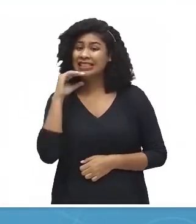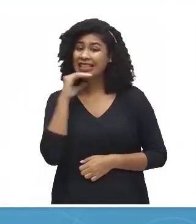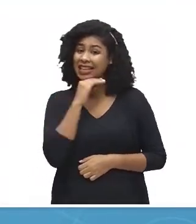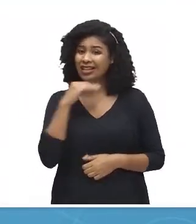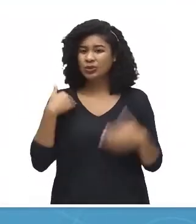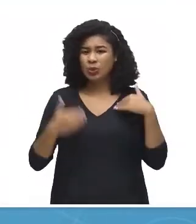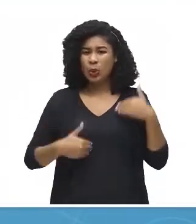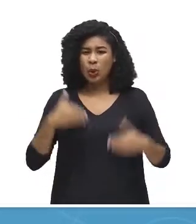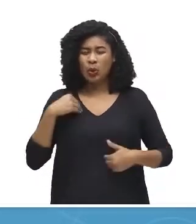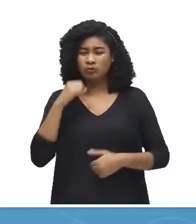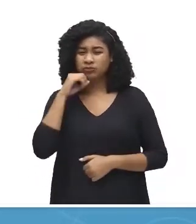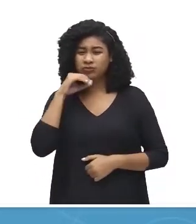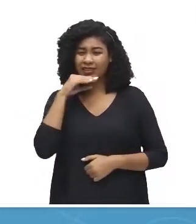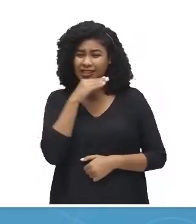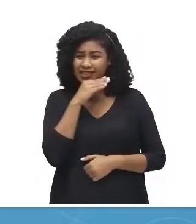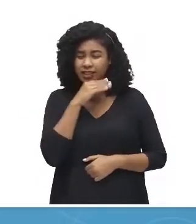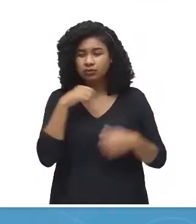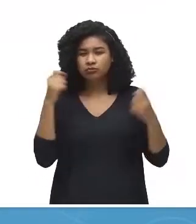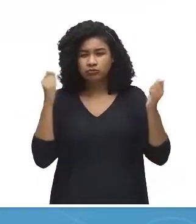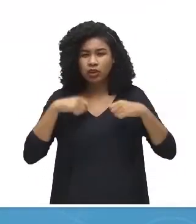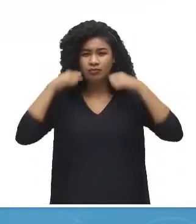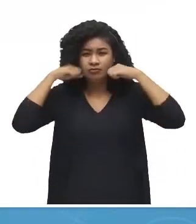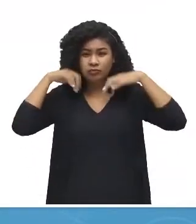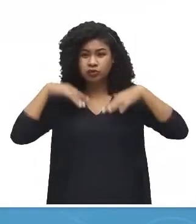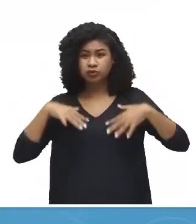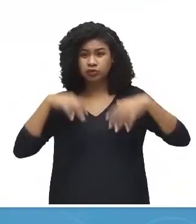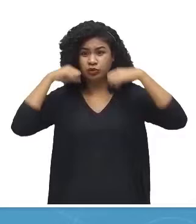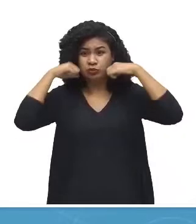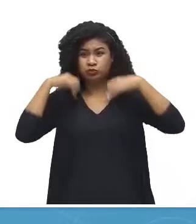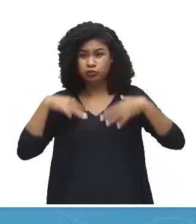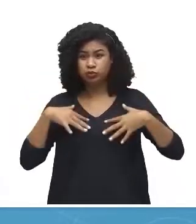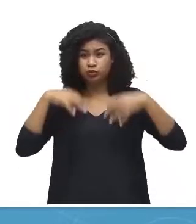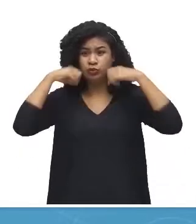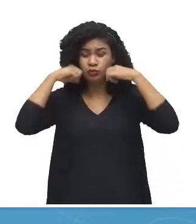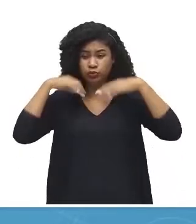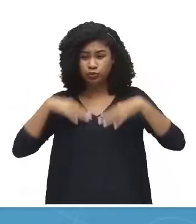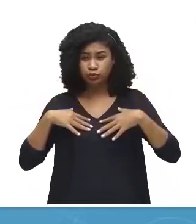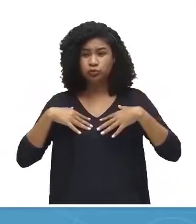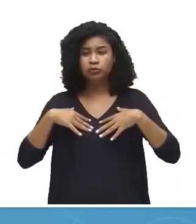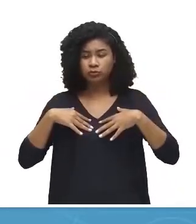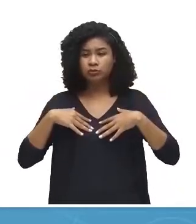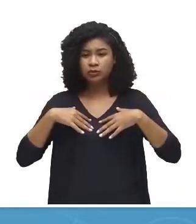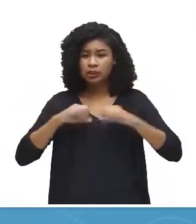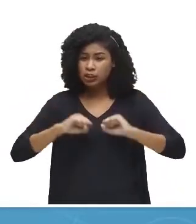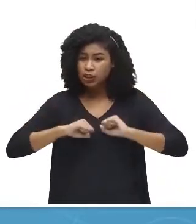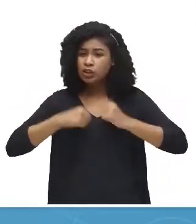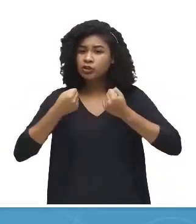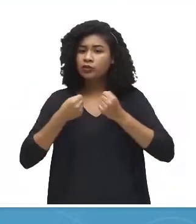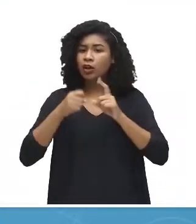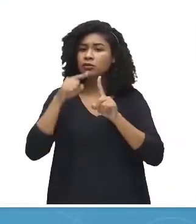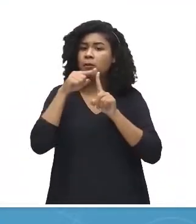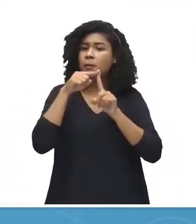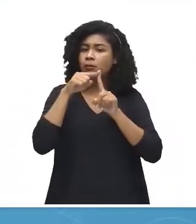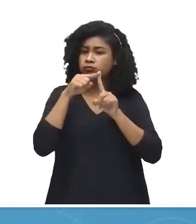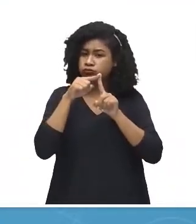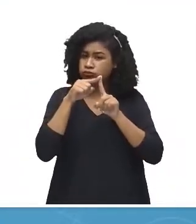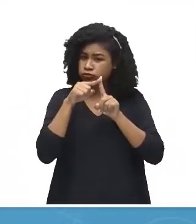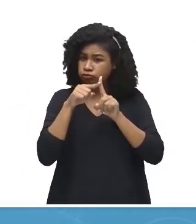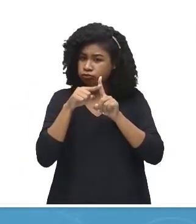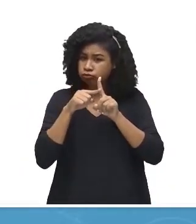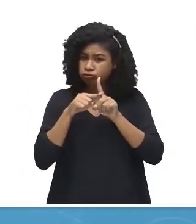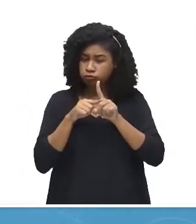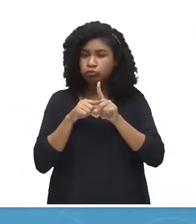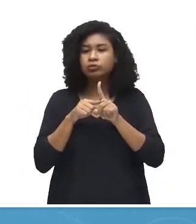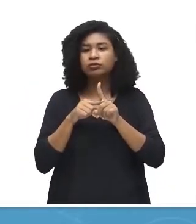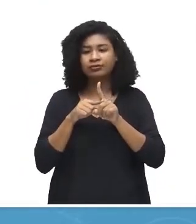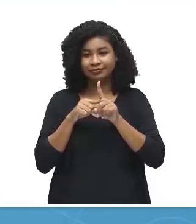Então, produz-se bastante suor, né? As nossas glândulas produzem suor tentando resfriar o nosso corpo, tá? Então, em tudo isso o